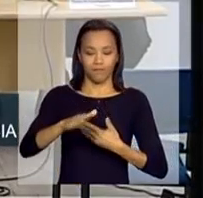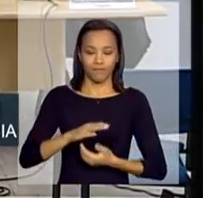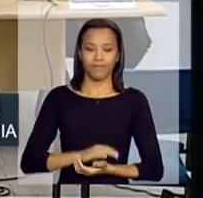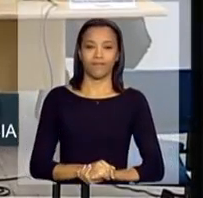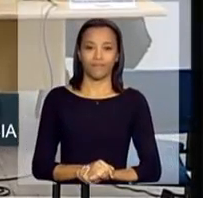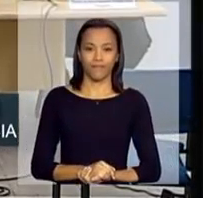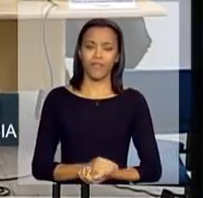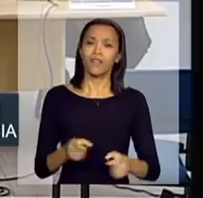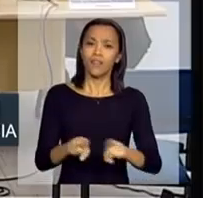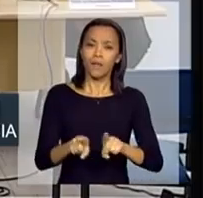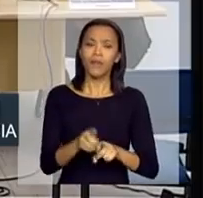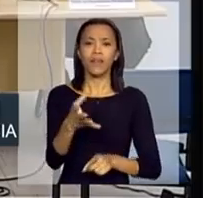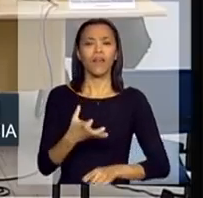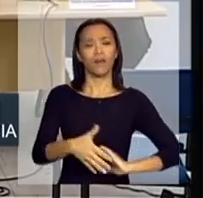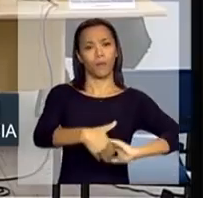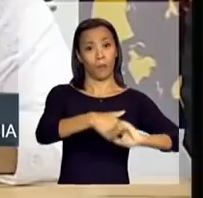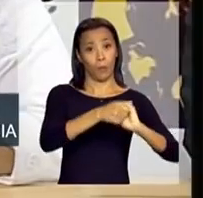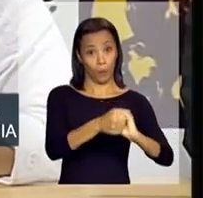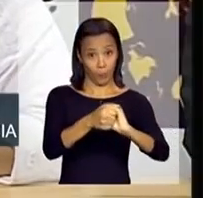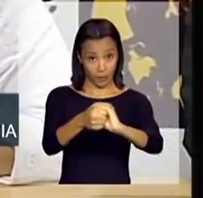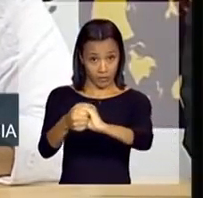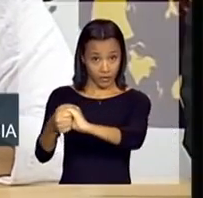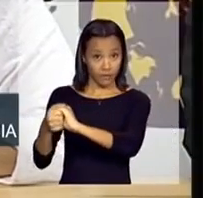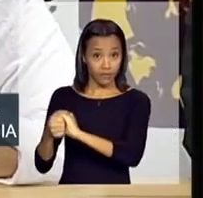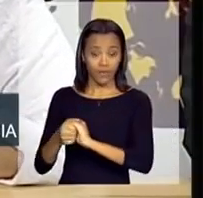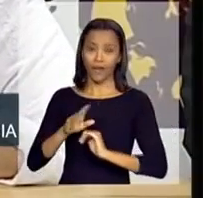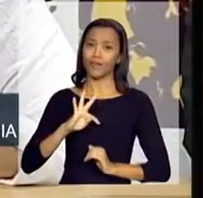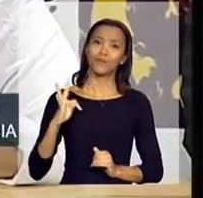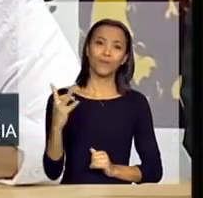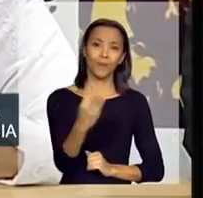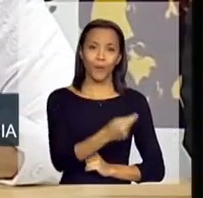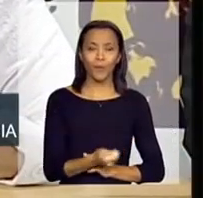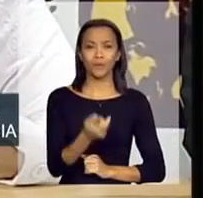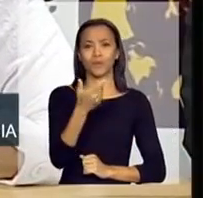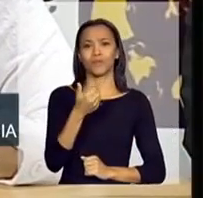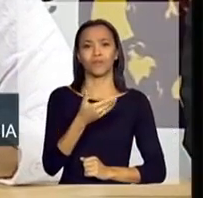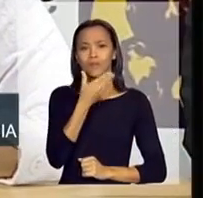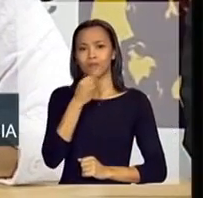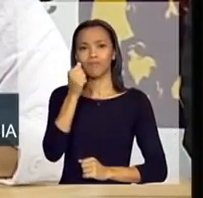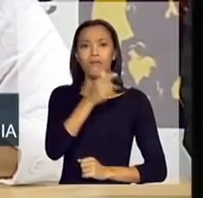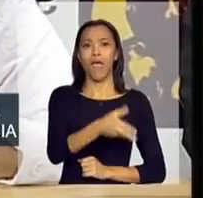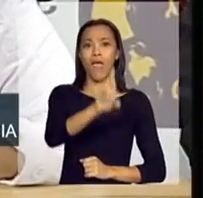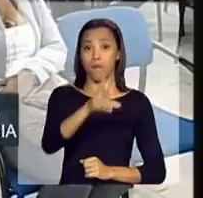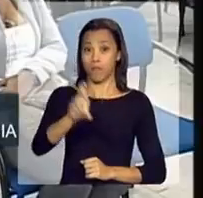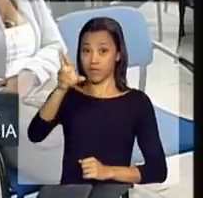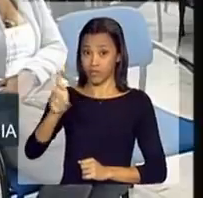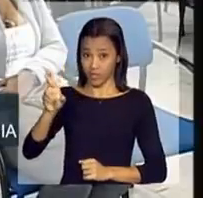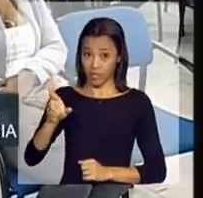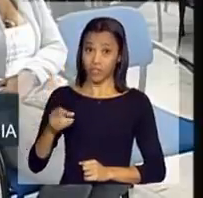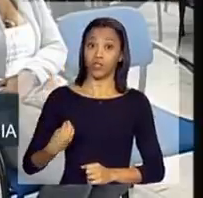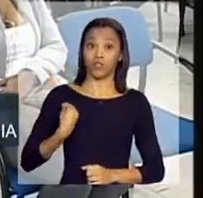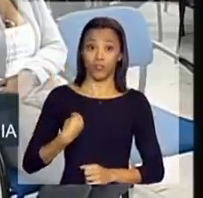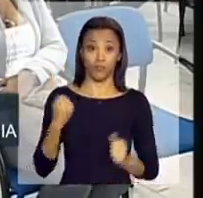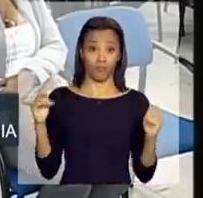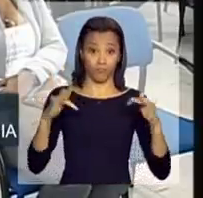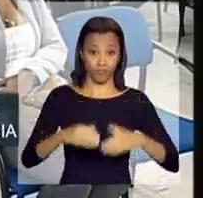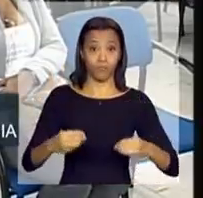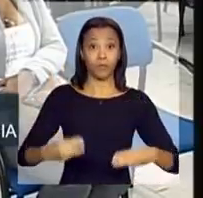Eu quero cumprimentar a todas e todos os representantes dos ministérios aqui